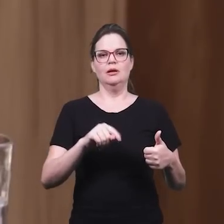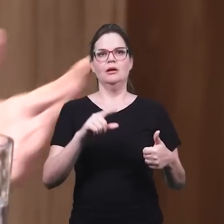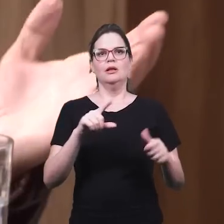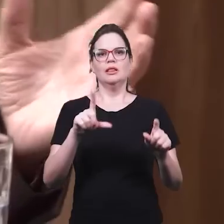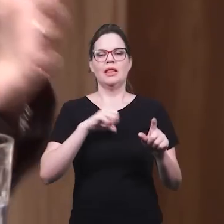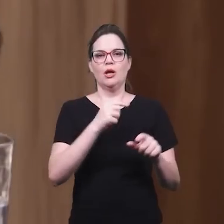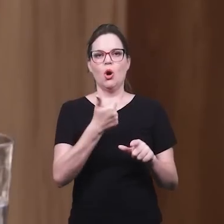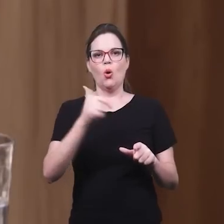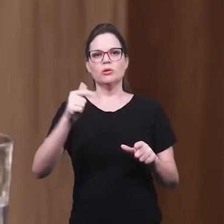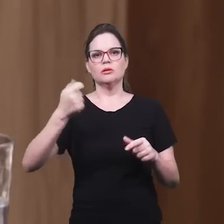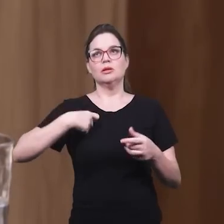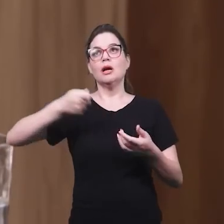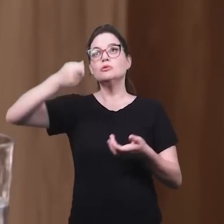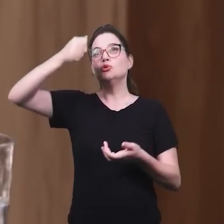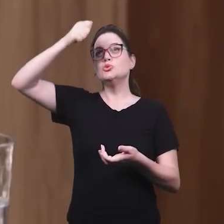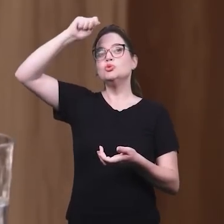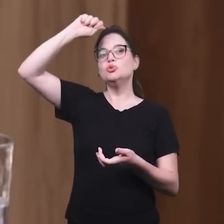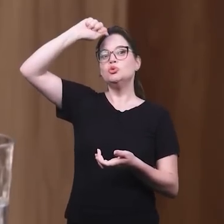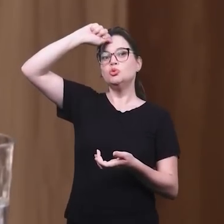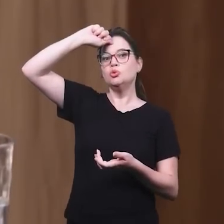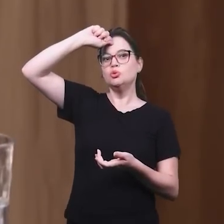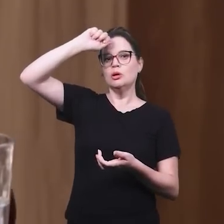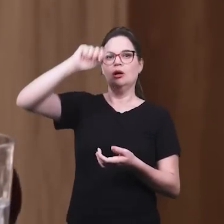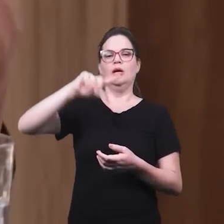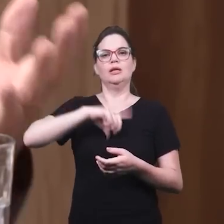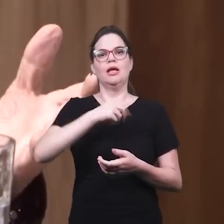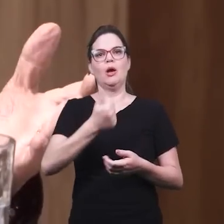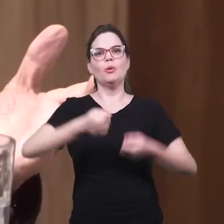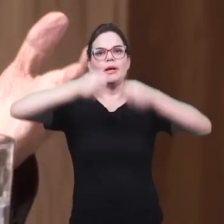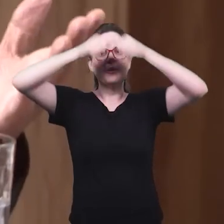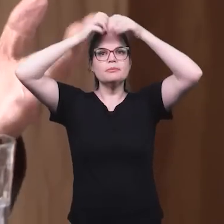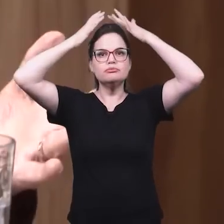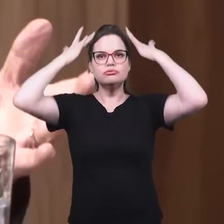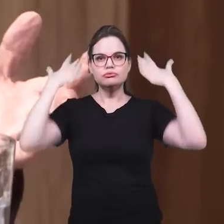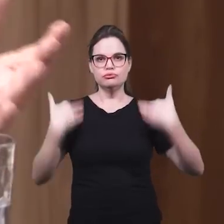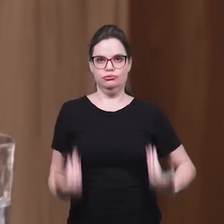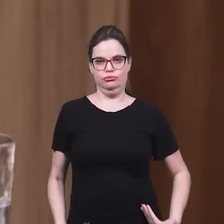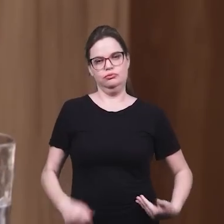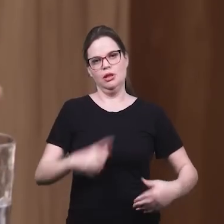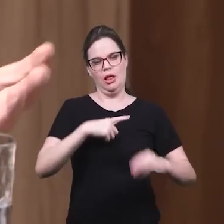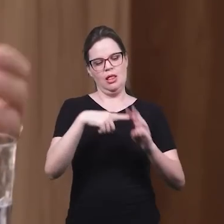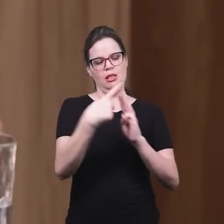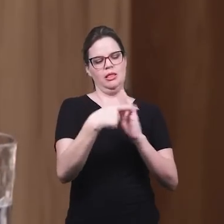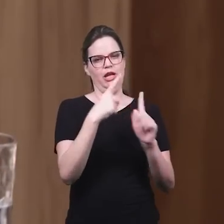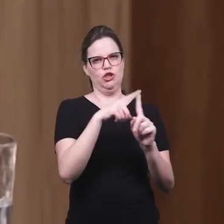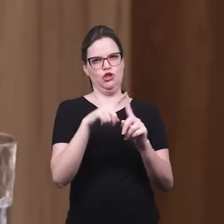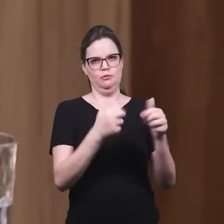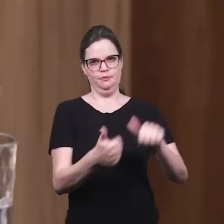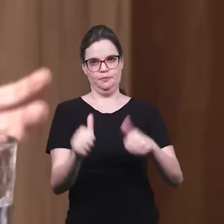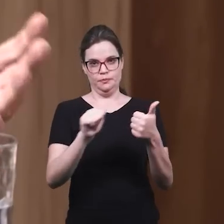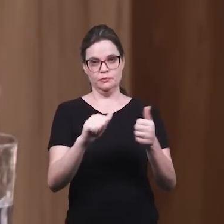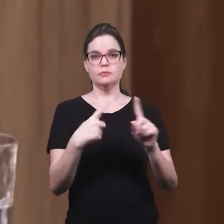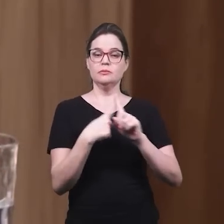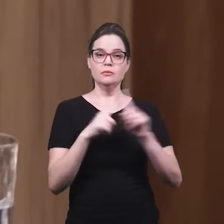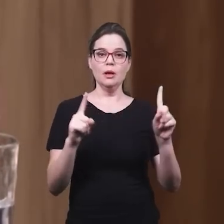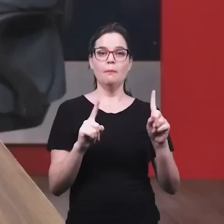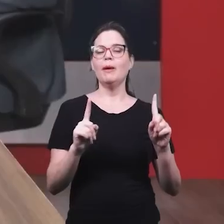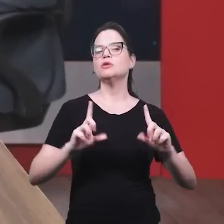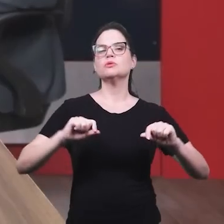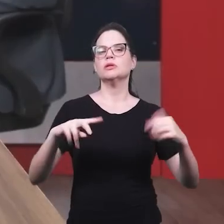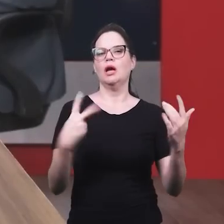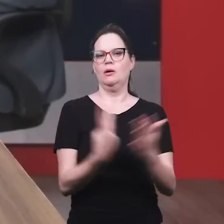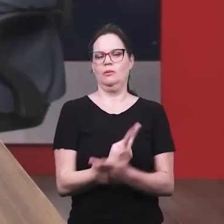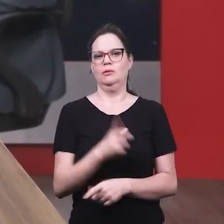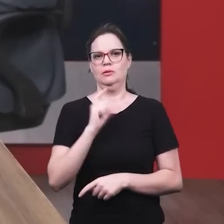que era esse processo de purificação. E o homem realmente foi criado para isso, para ser puro. Mas